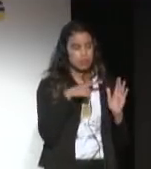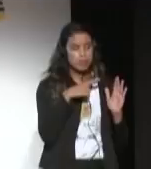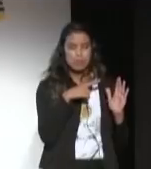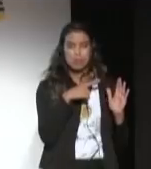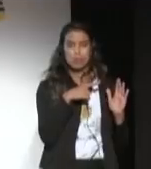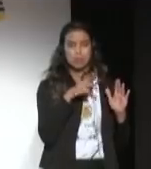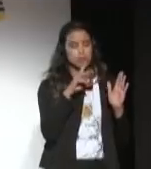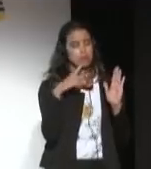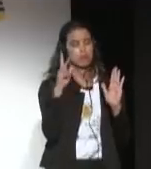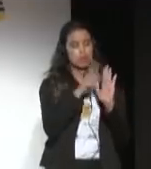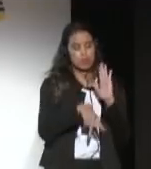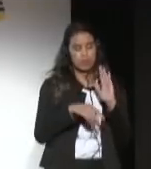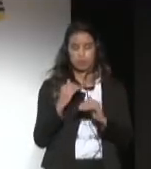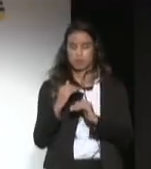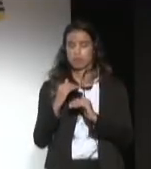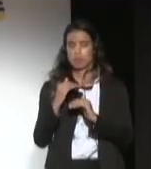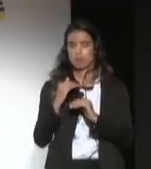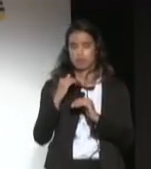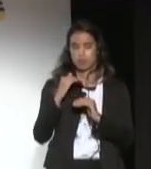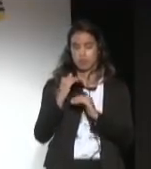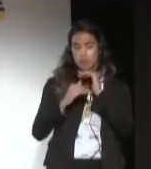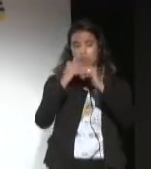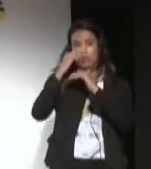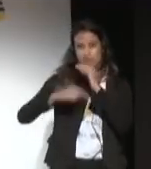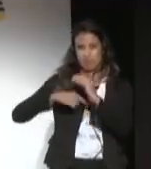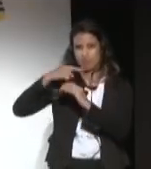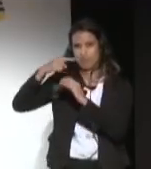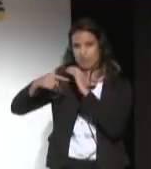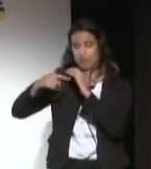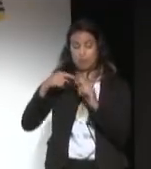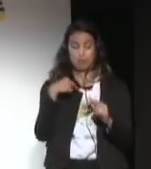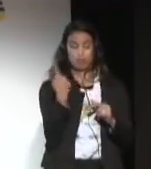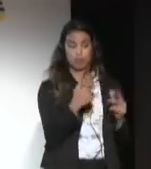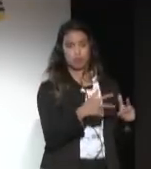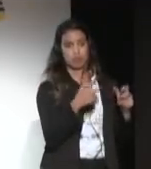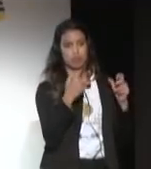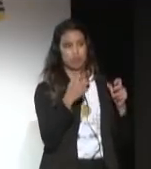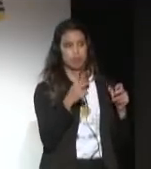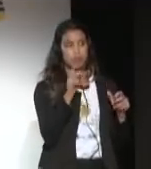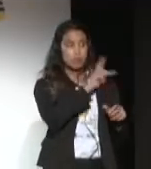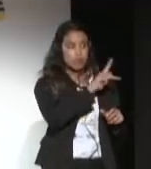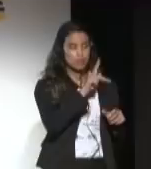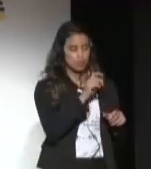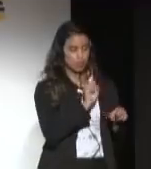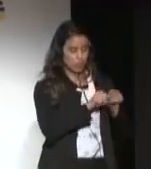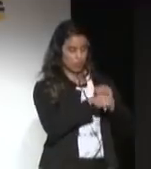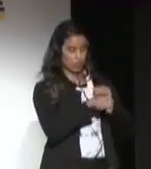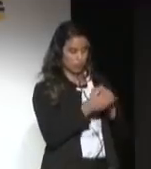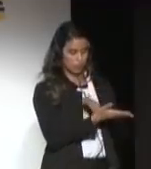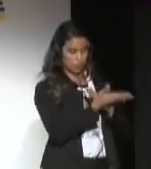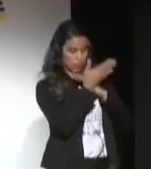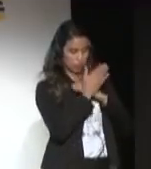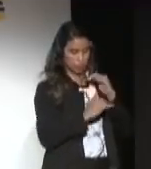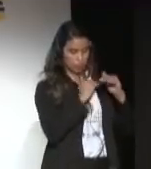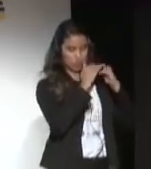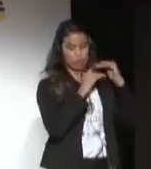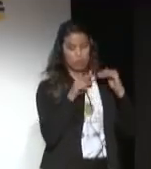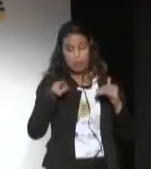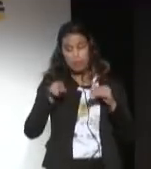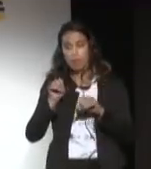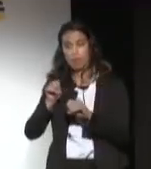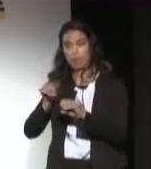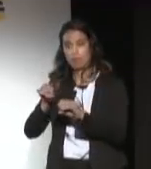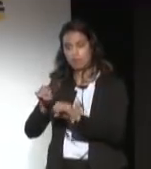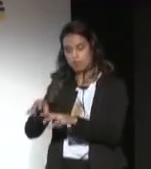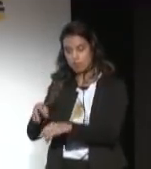desenvolvimento internacional. E nós percebemos que isso causa um impacto direto no aprendizado dos alunos. Então, o que esses programas têm em comum? Porque muitas vezes